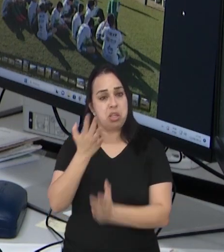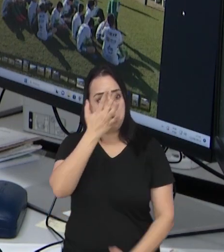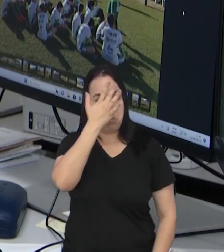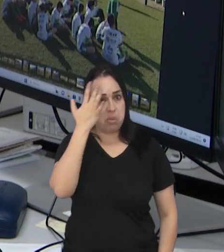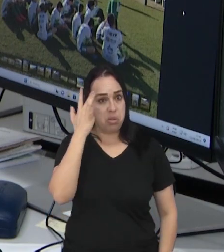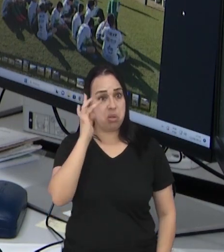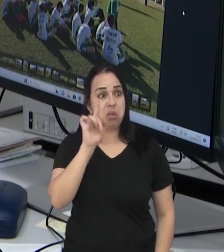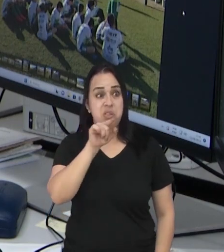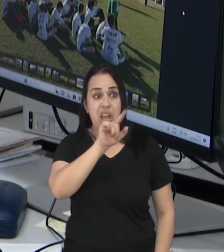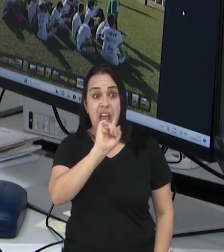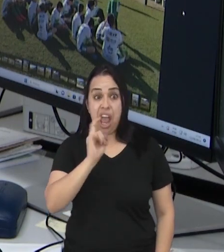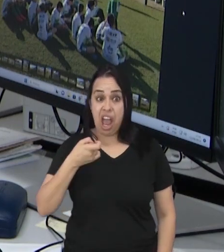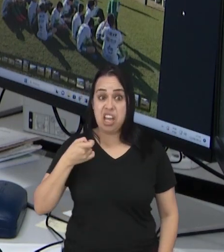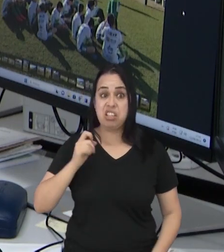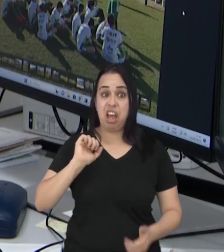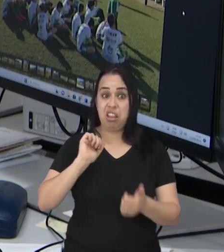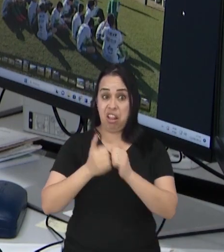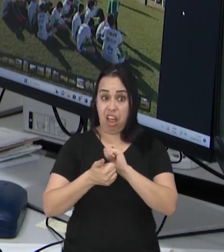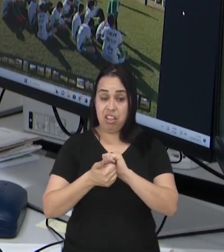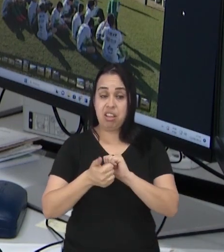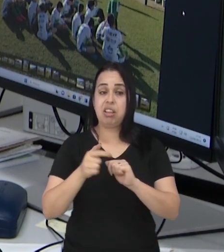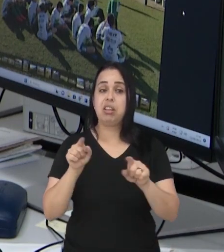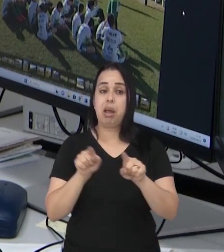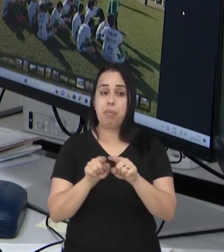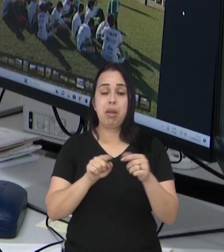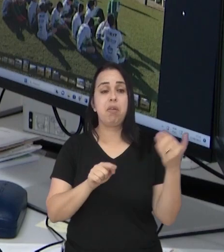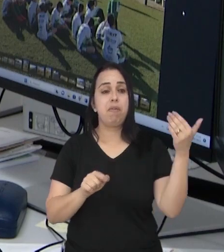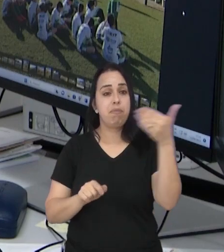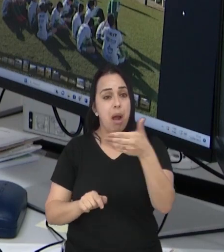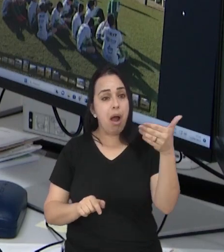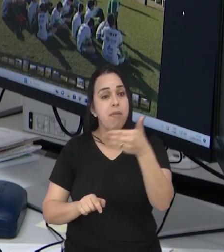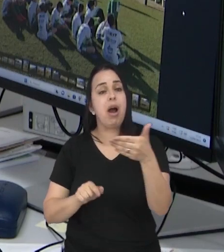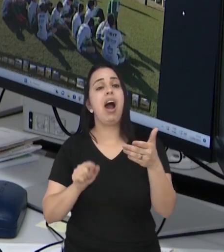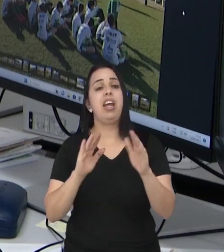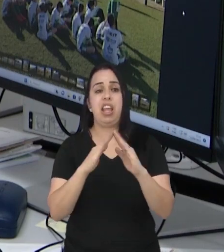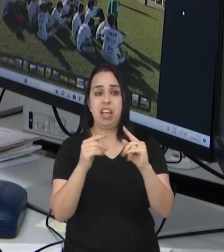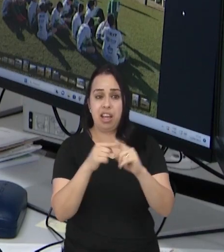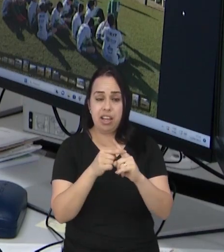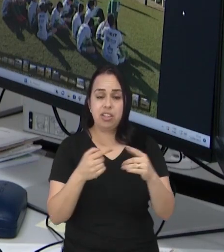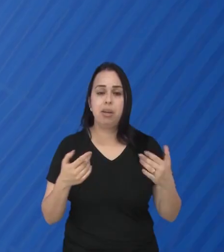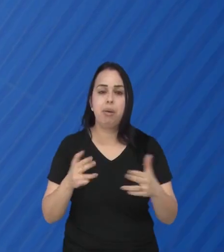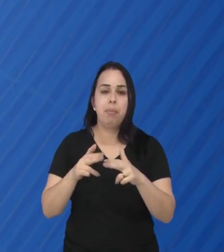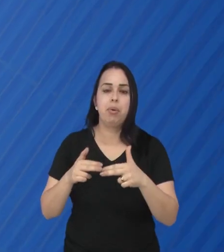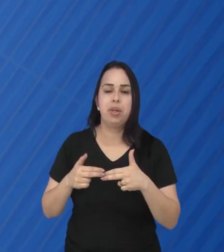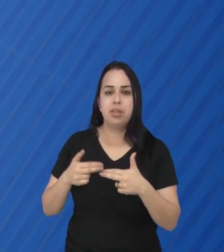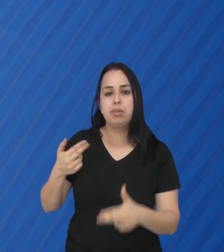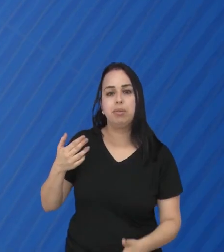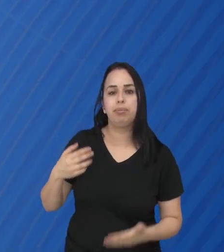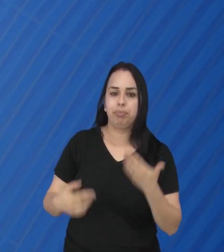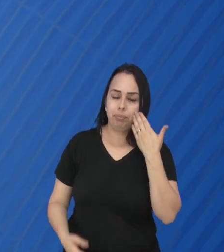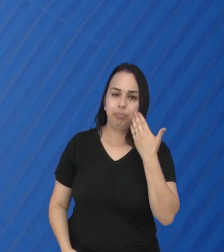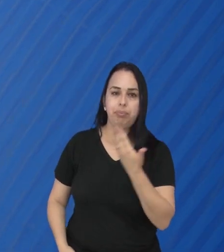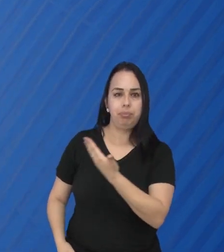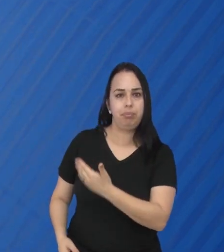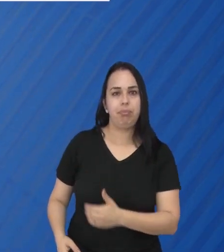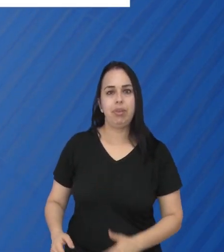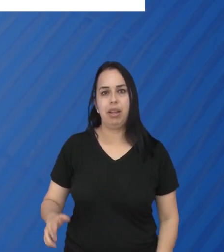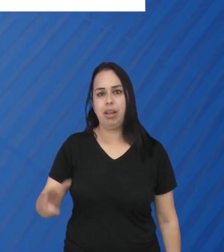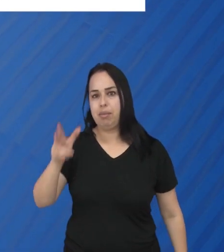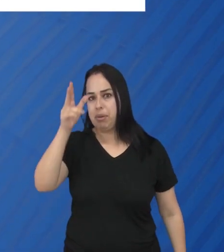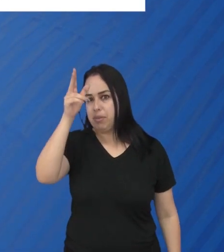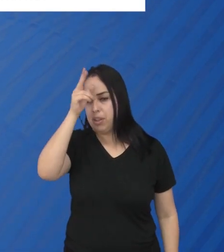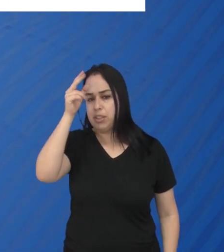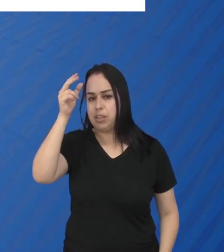atrai muitos ex-atletas também, que são frequentadores das igrejas. O Poder Executivo poderá